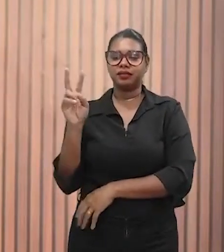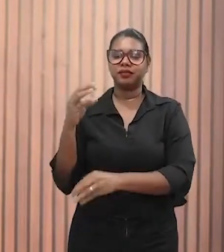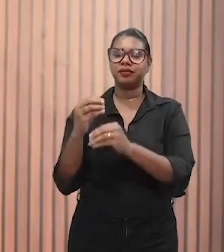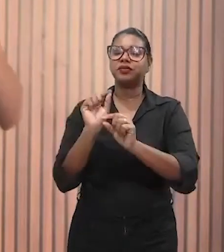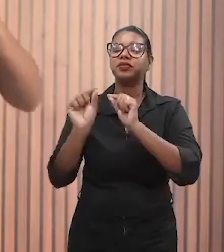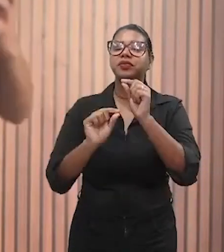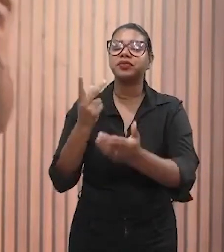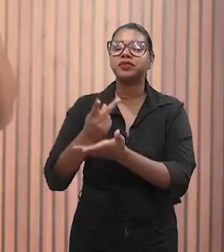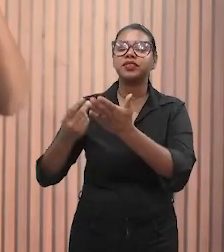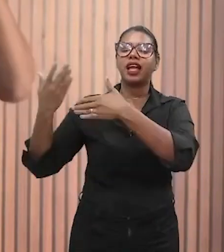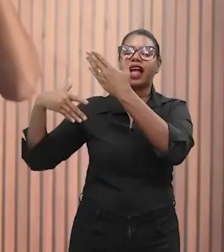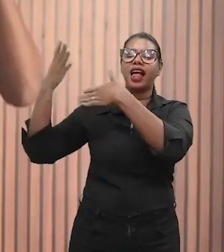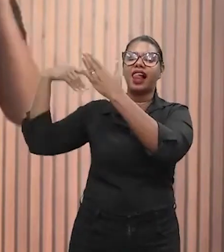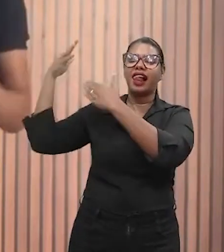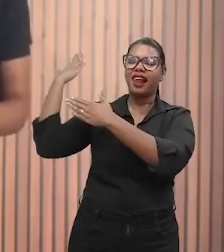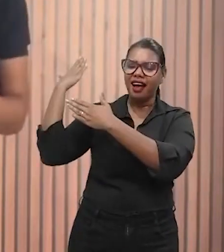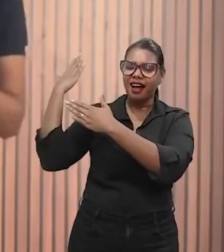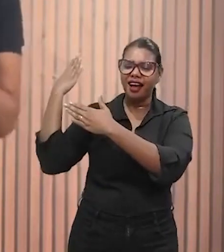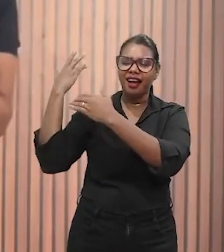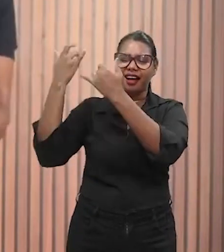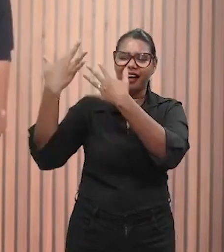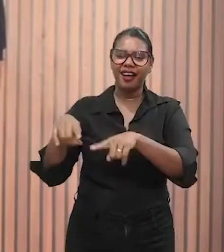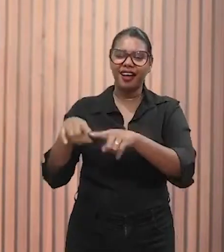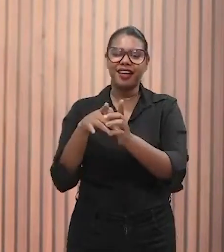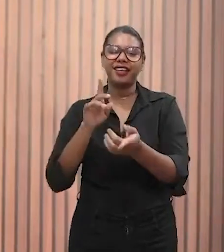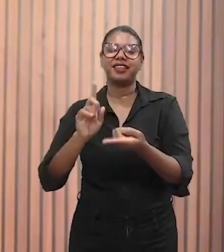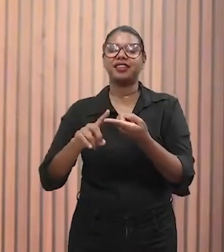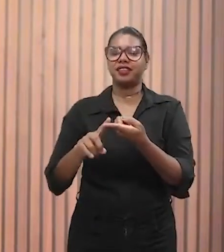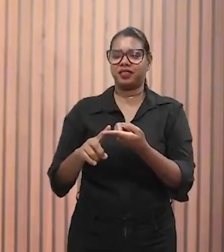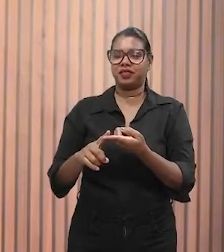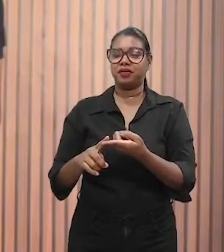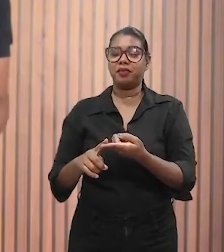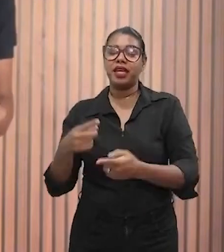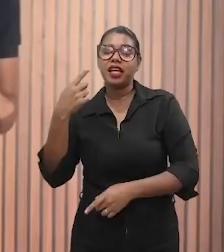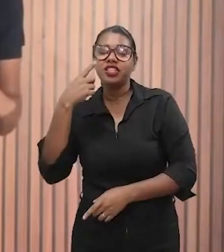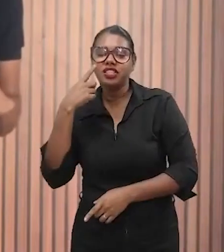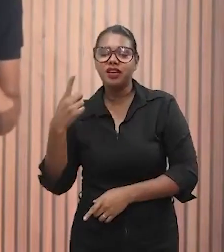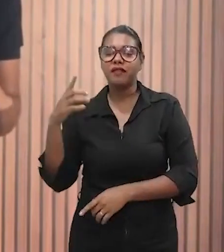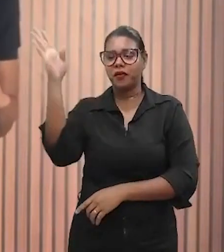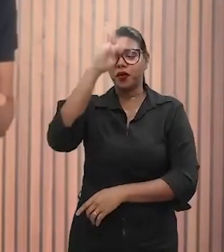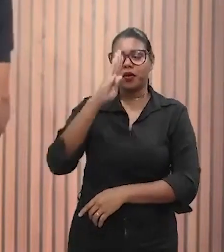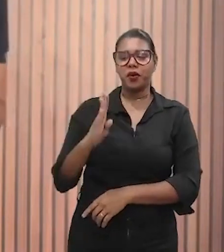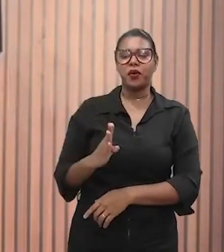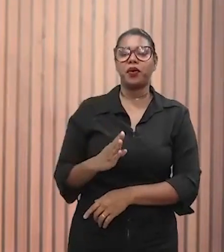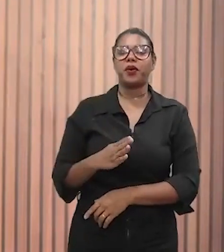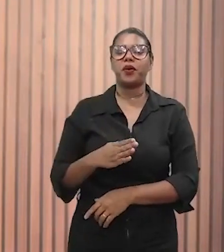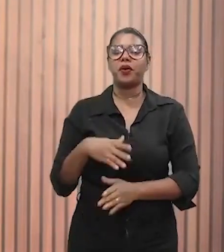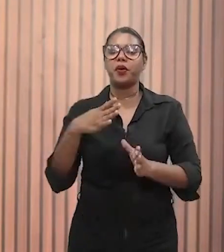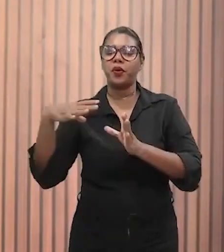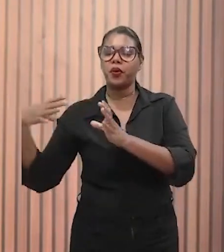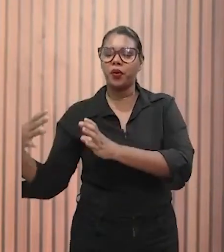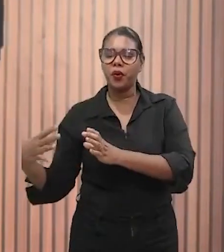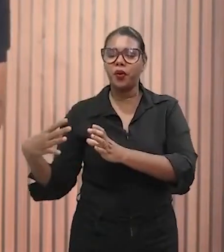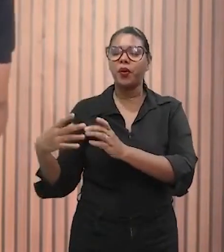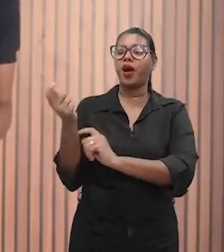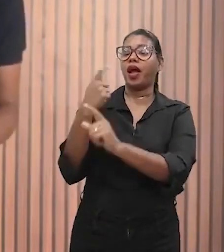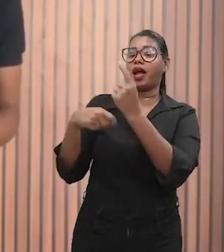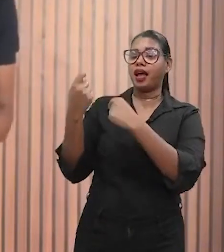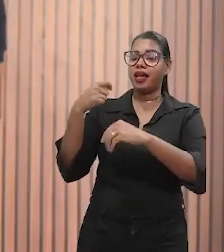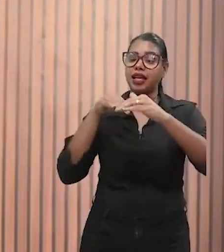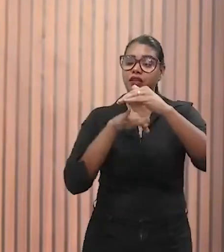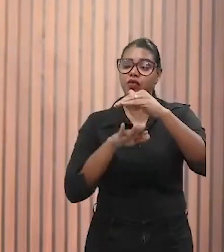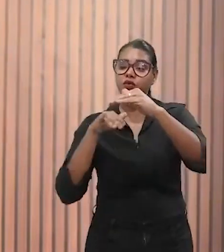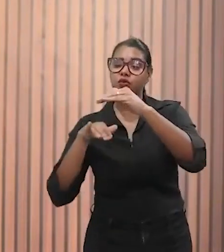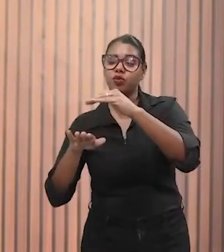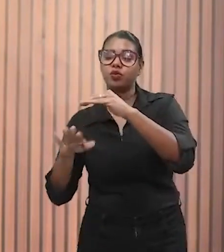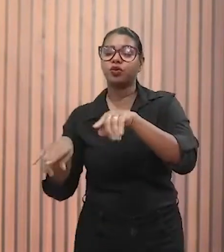feitorias naquela época? As feitorias naquele momento, que nós vivemos aqui no Brasil colonial, era exatamente o local onde nós tínhamos a administração do